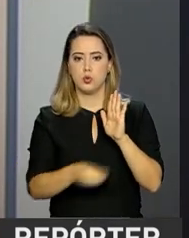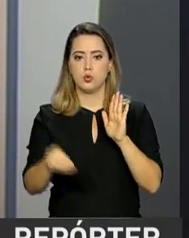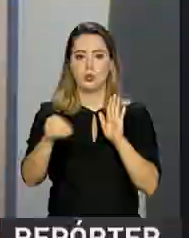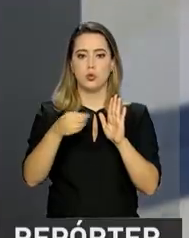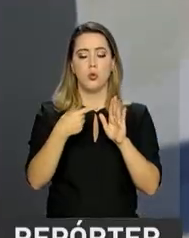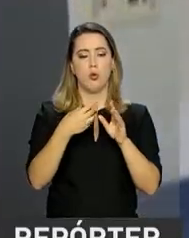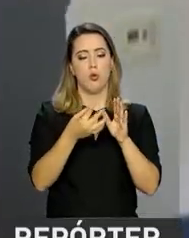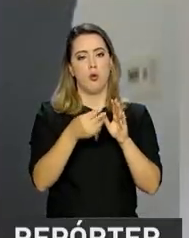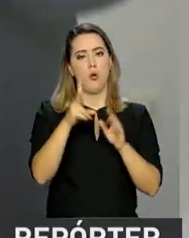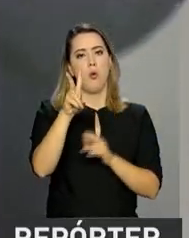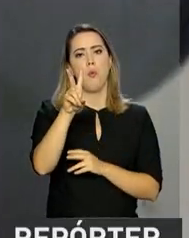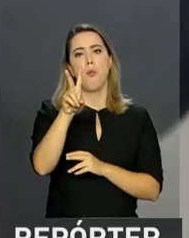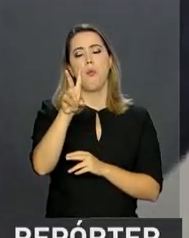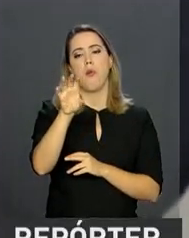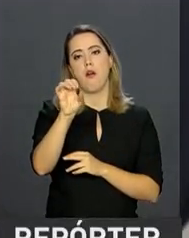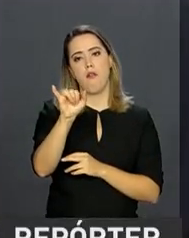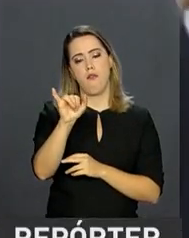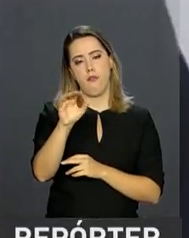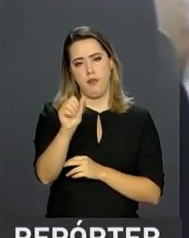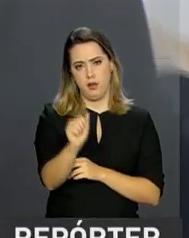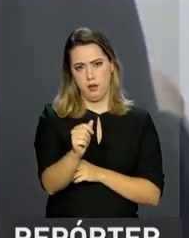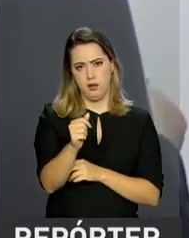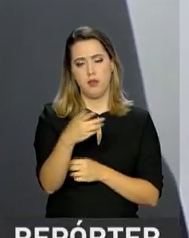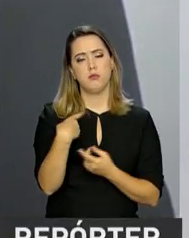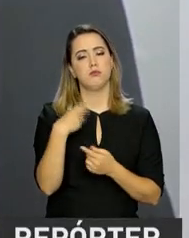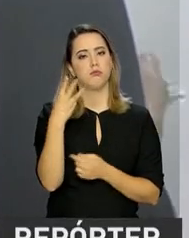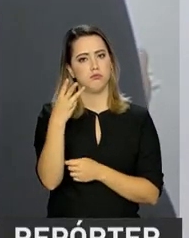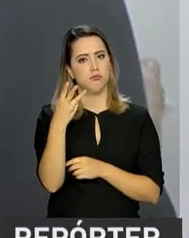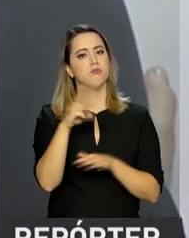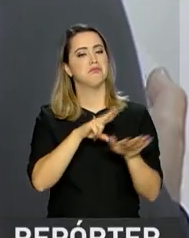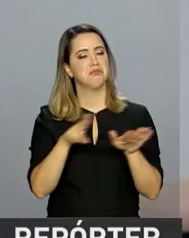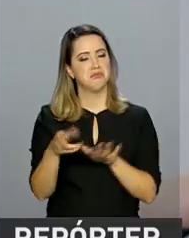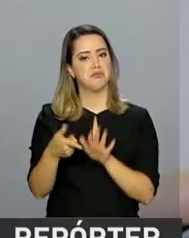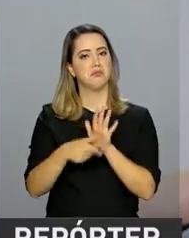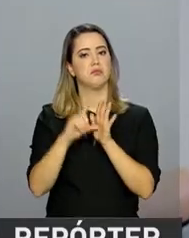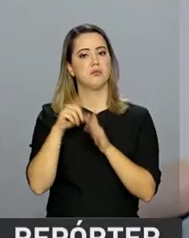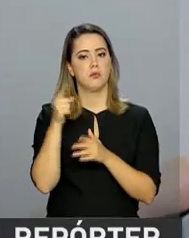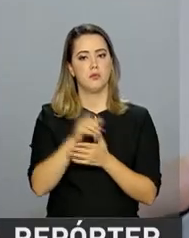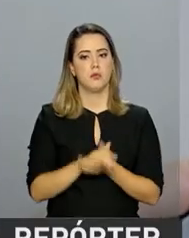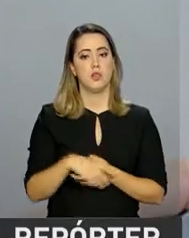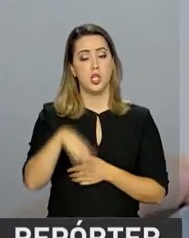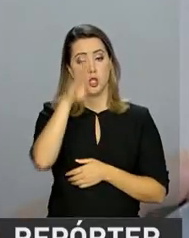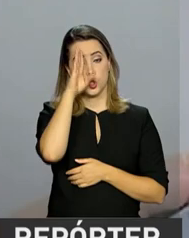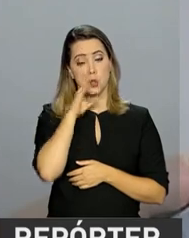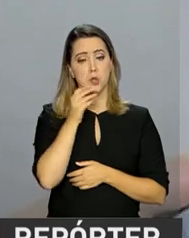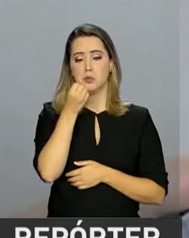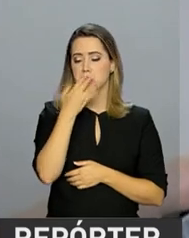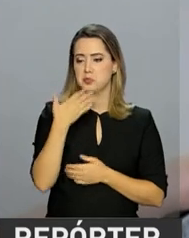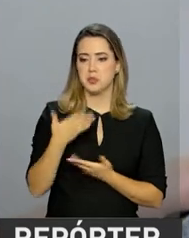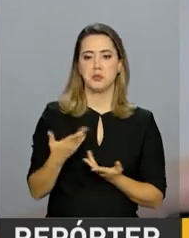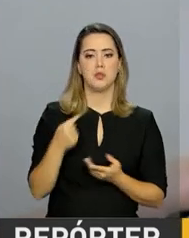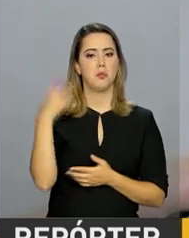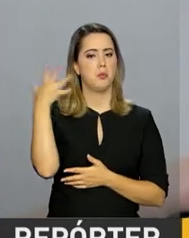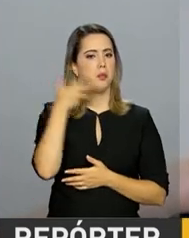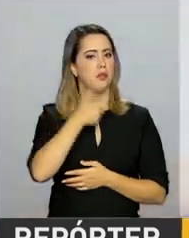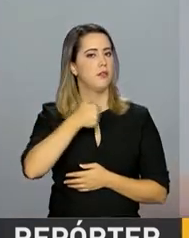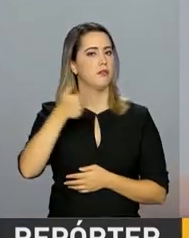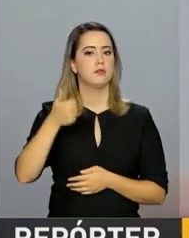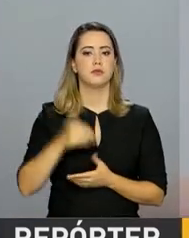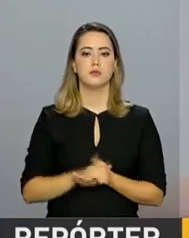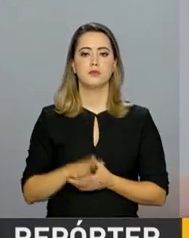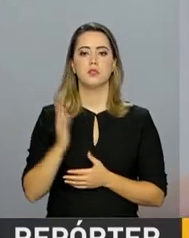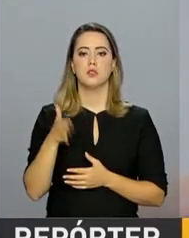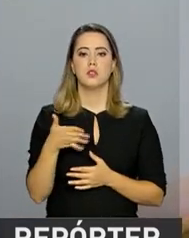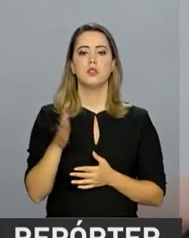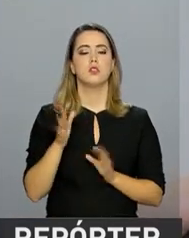perna esquerda. Isso foi há 3 semanas e ela diz estar tudo bem. De graça, bem atendida, nossa, uma maravilha.